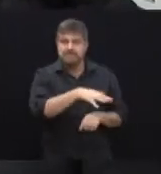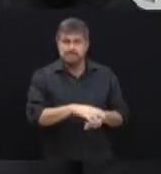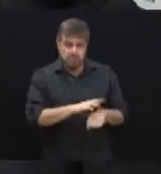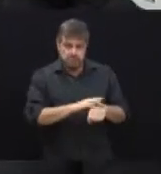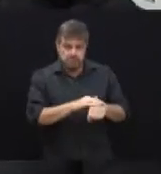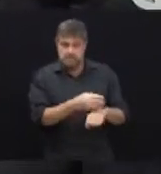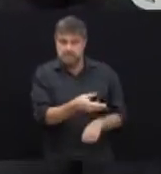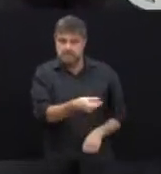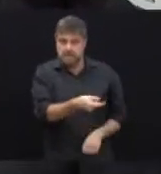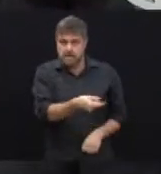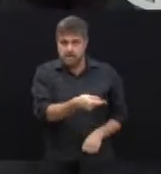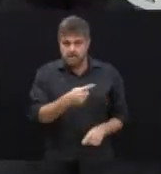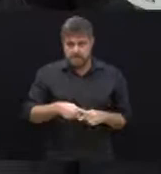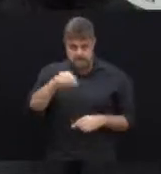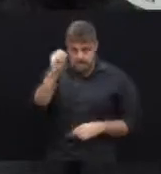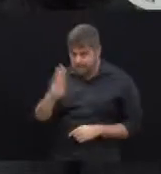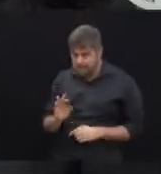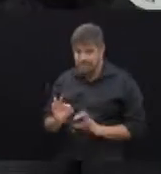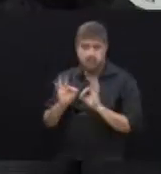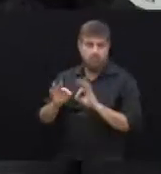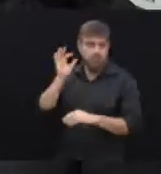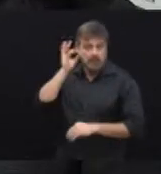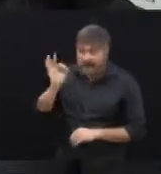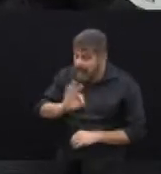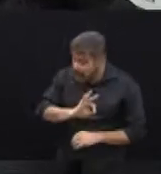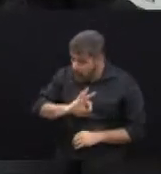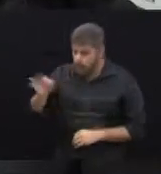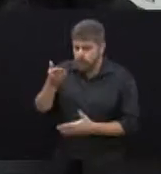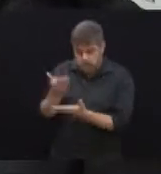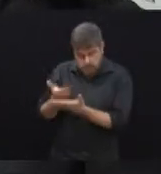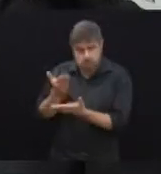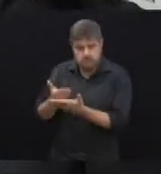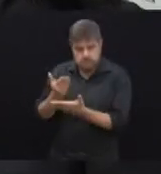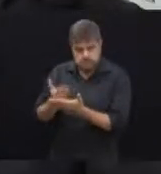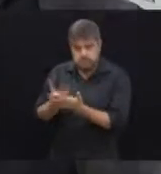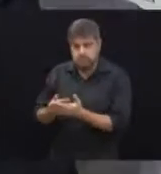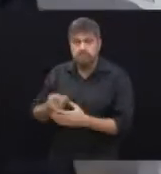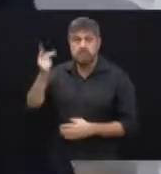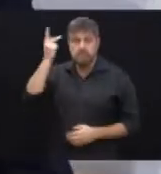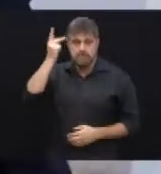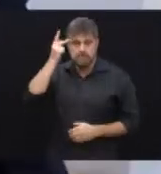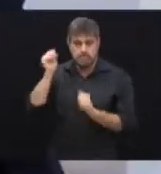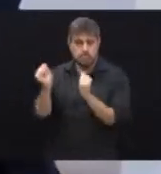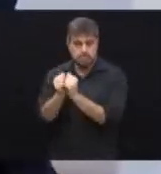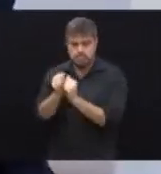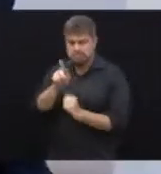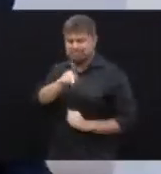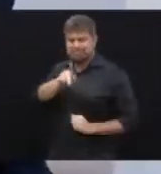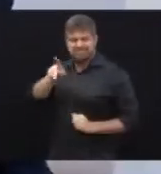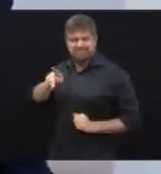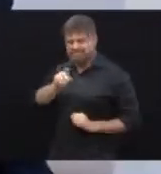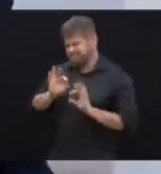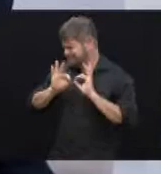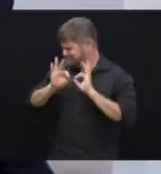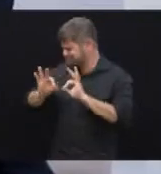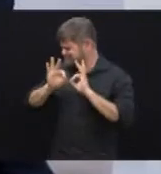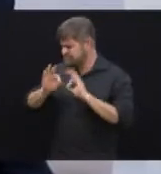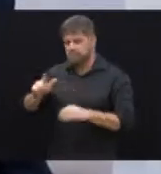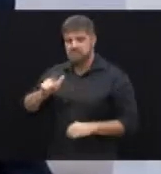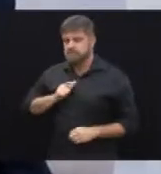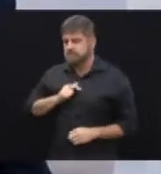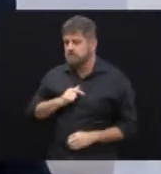doença. Não porque a formação no Brasil é deficiente, porque minha formação aqui no Brasil foi maravilhosa. Foi na USP com o professor Egberto Barbosa, que é uma pessoa